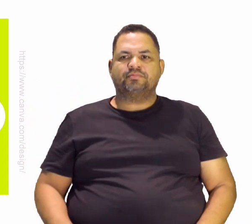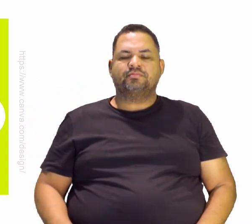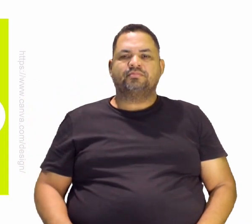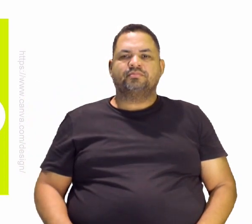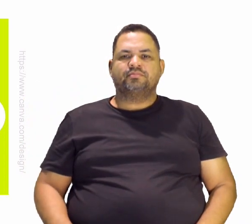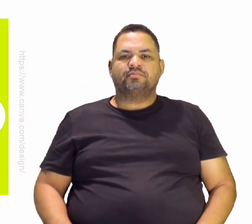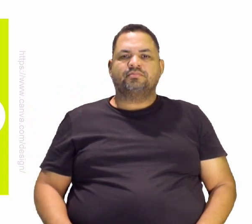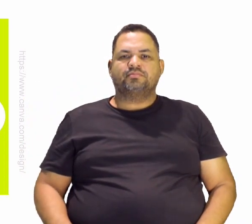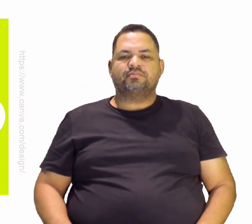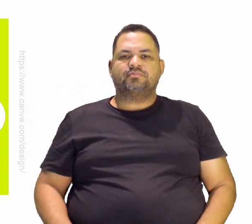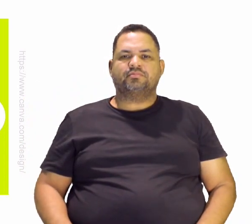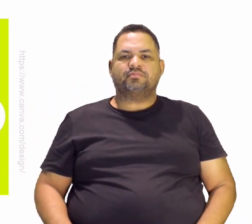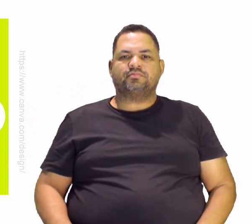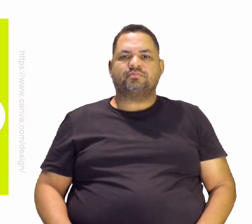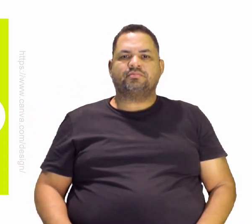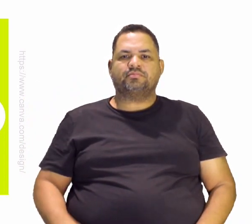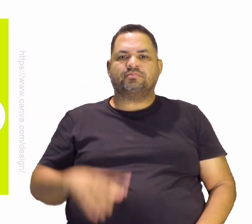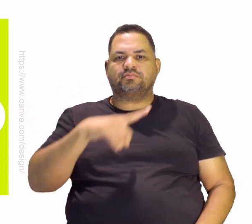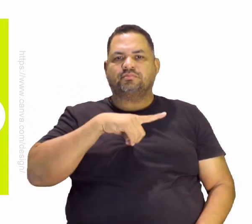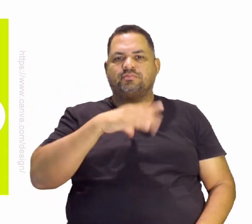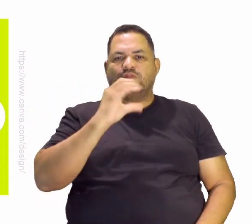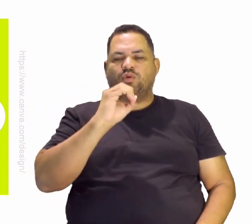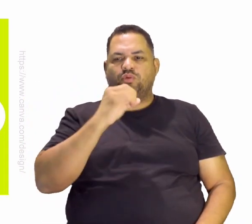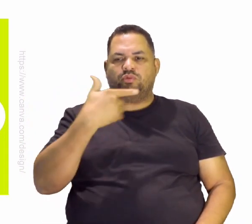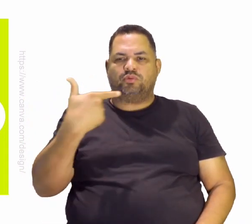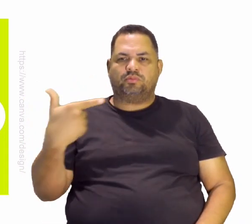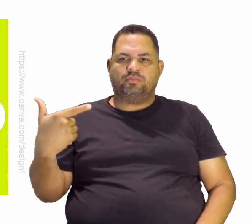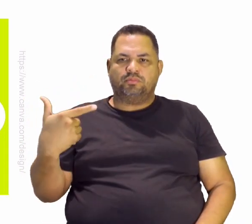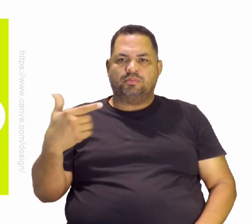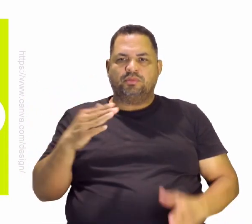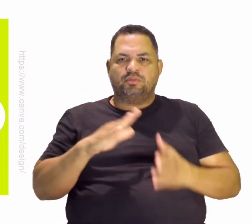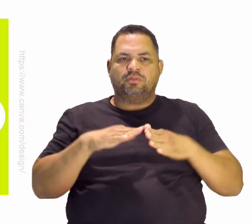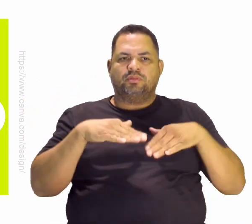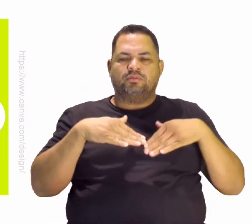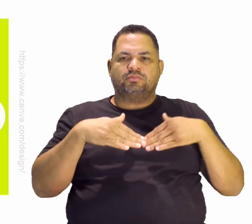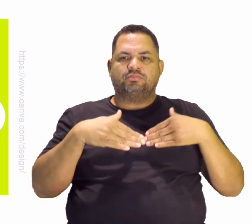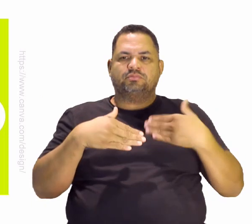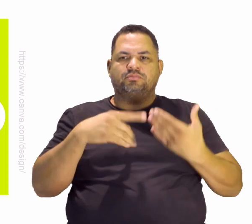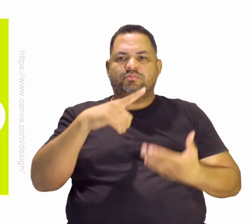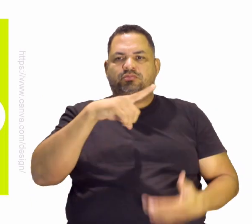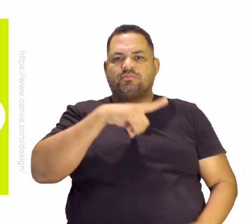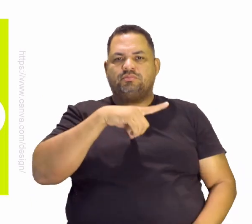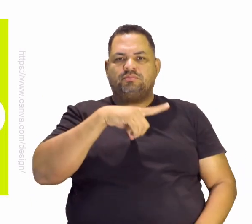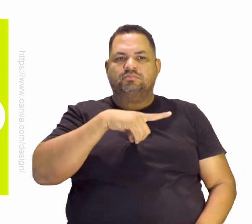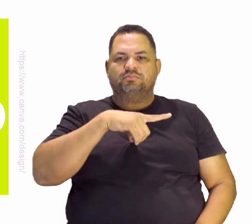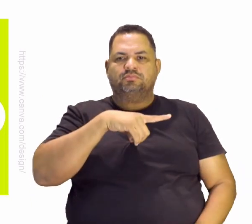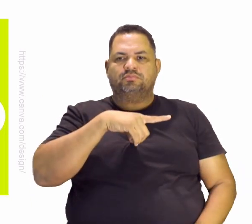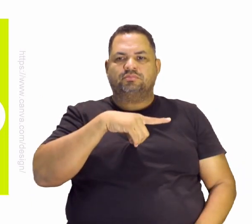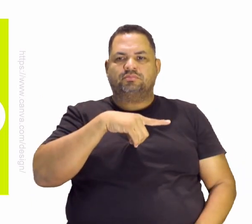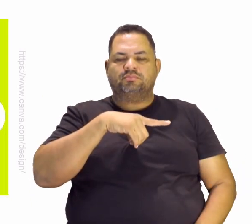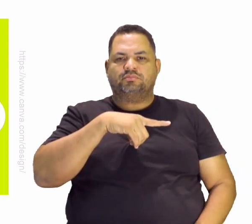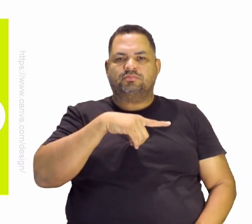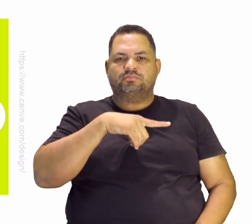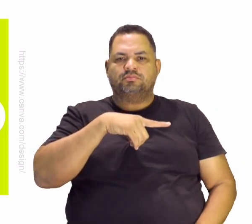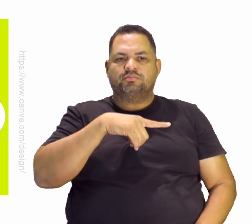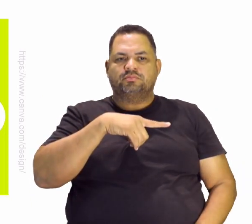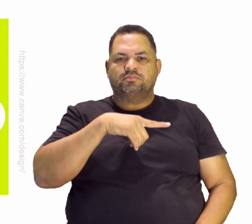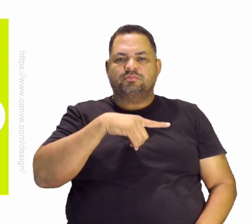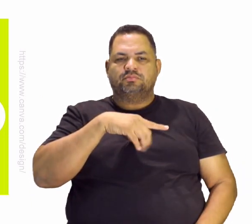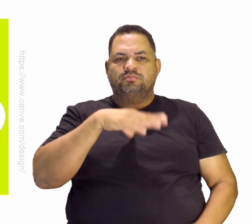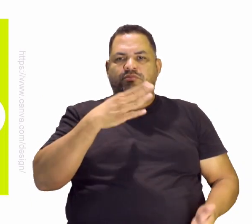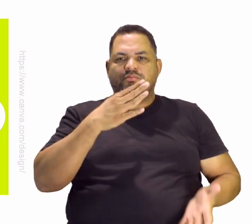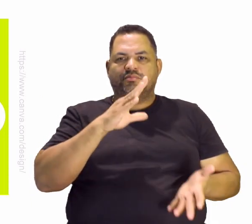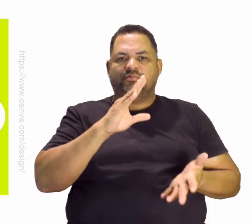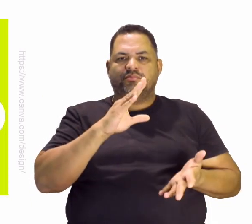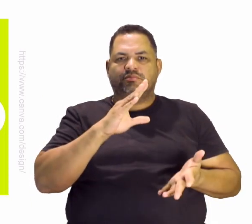Aeróbia, tá? Presença de oxigênio. E quando eu tenho aí a ausência,